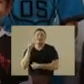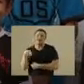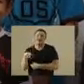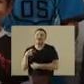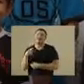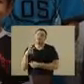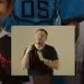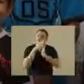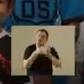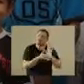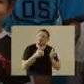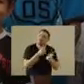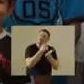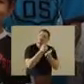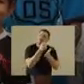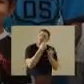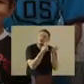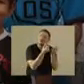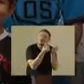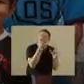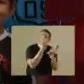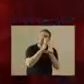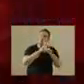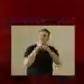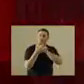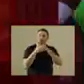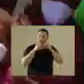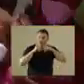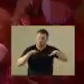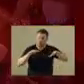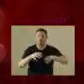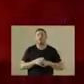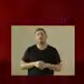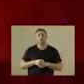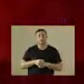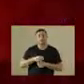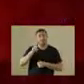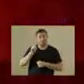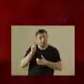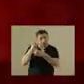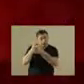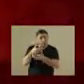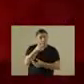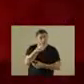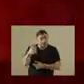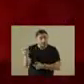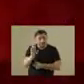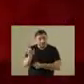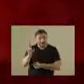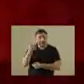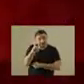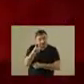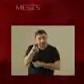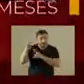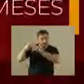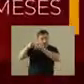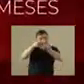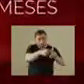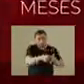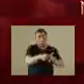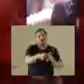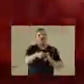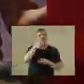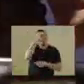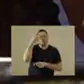amenizar as dificuldades financeiras provocadas pela Covid. Será um benefício de 200 reais por mês, durante seis meses,